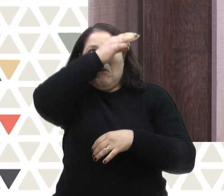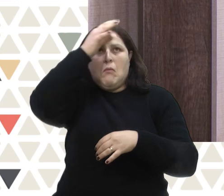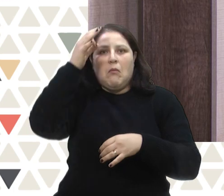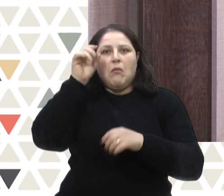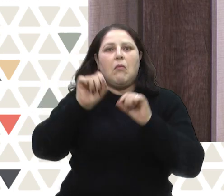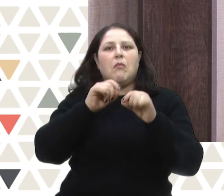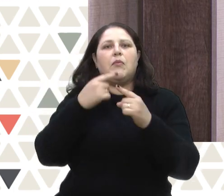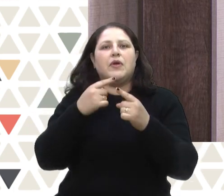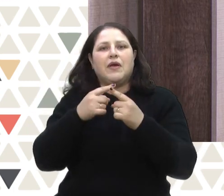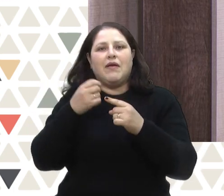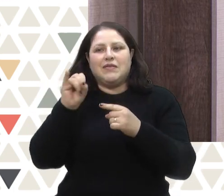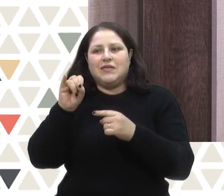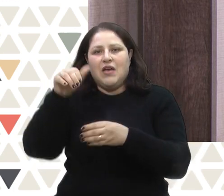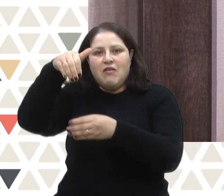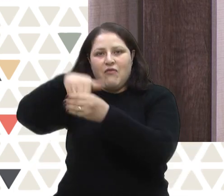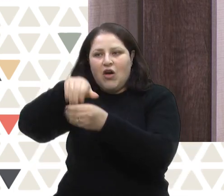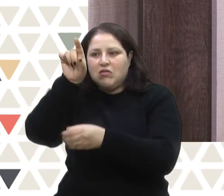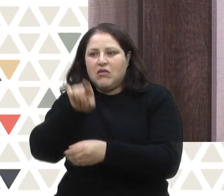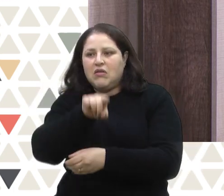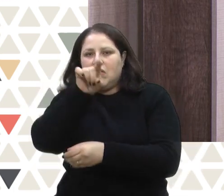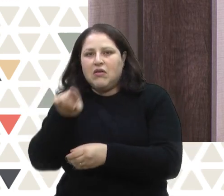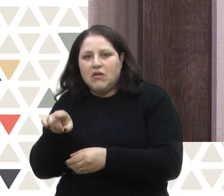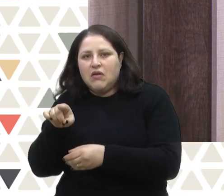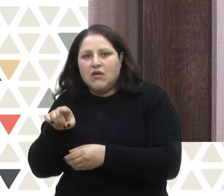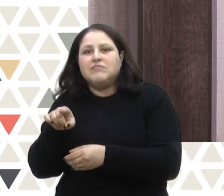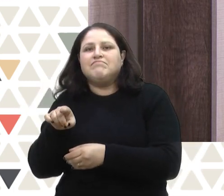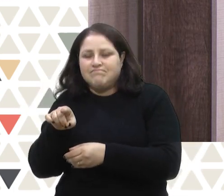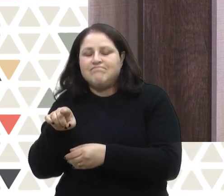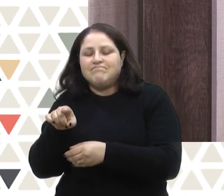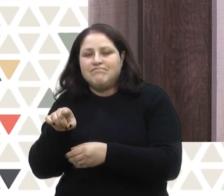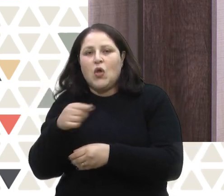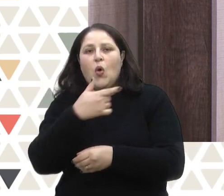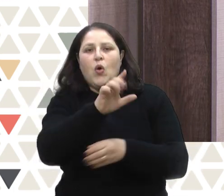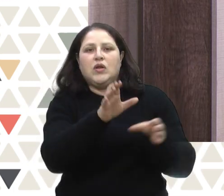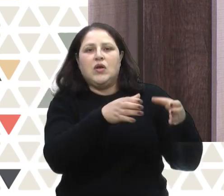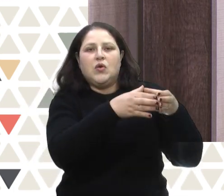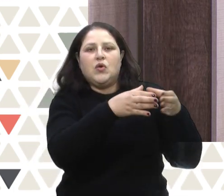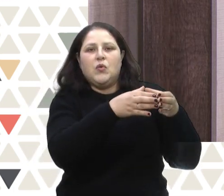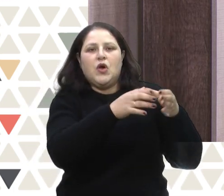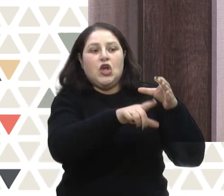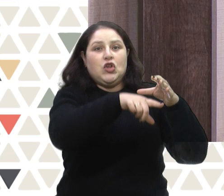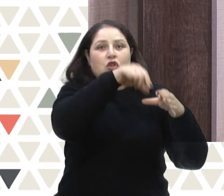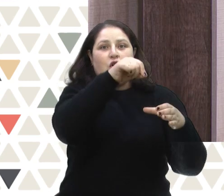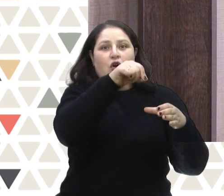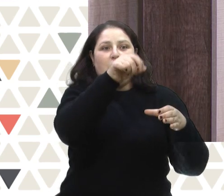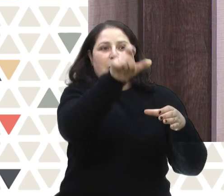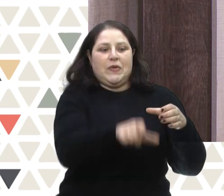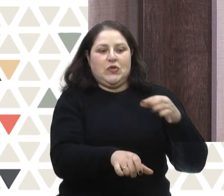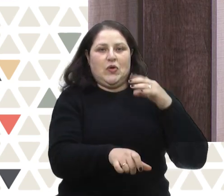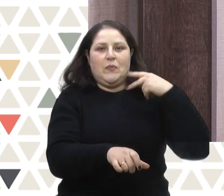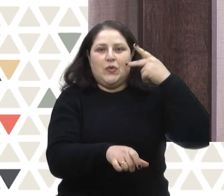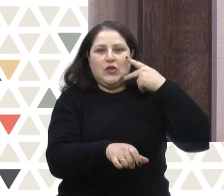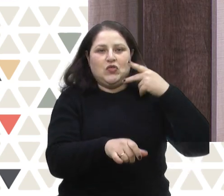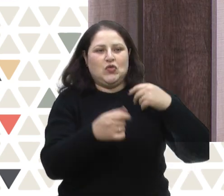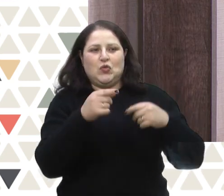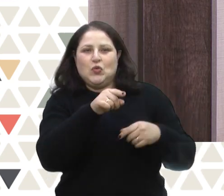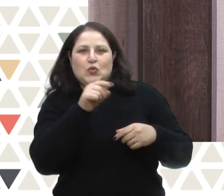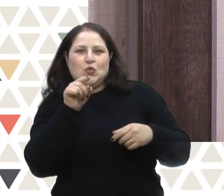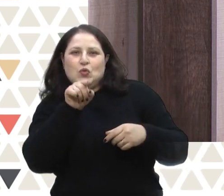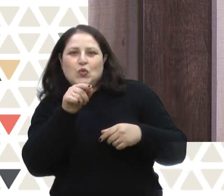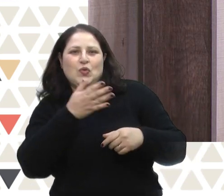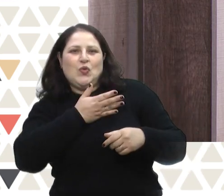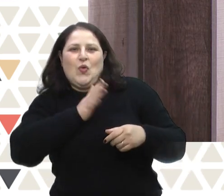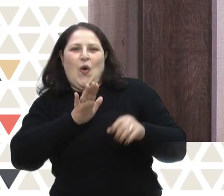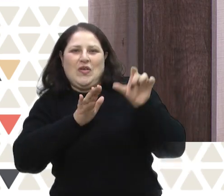tua anulação ao voto pode ajudar um grupo a eleger um político que você realmente não gostaria como representante. Por